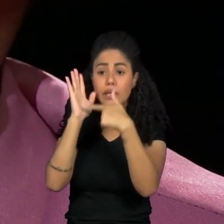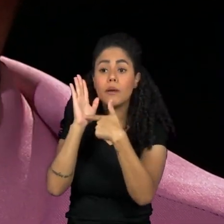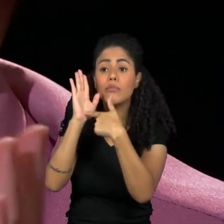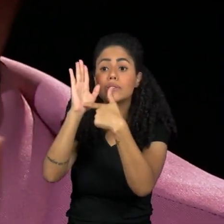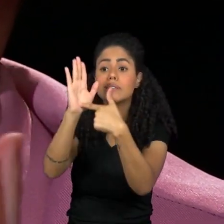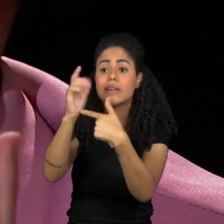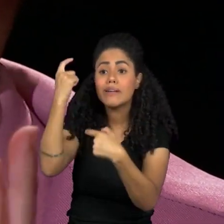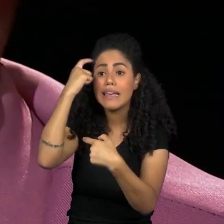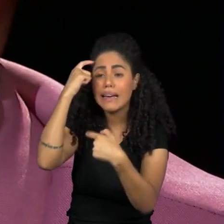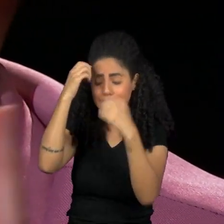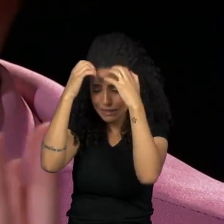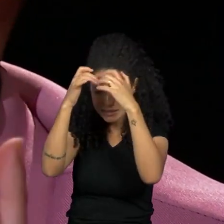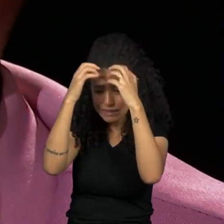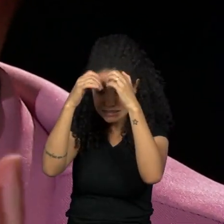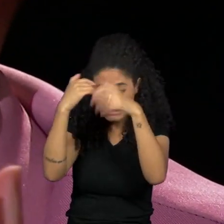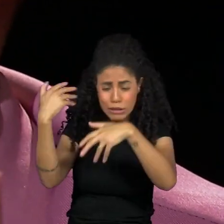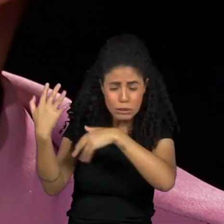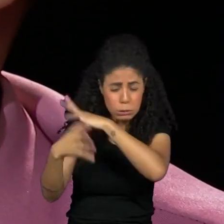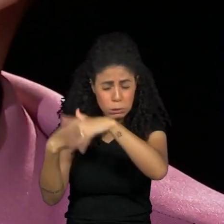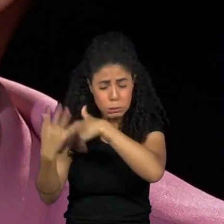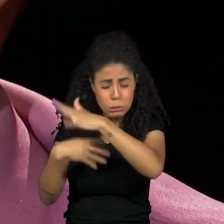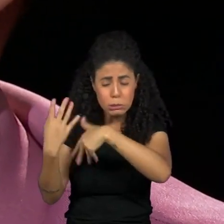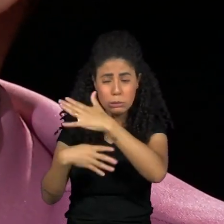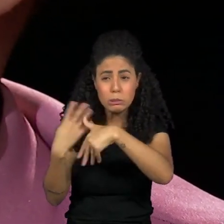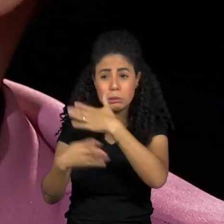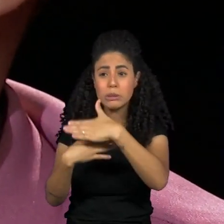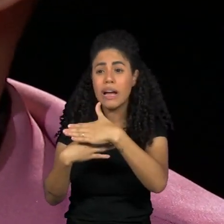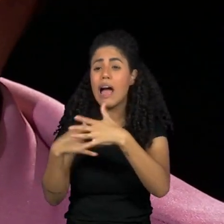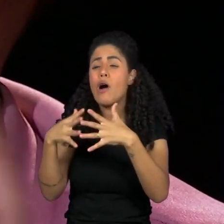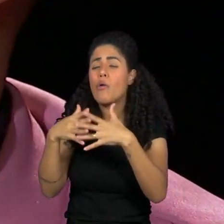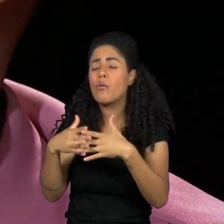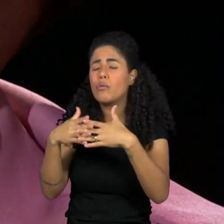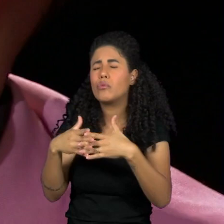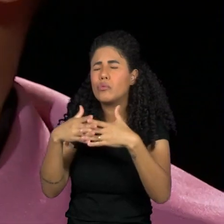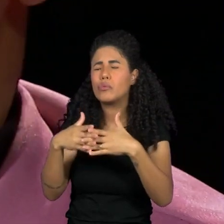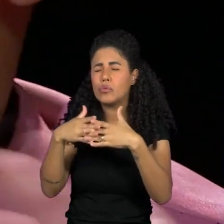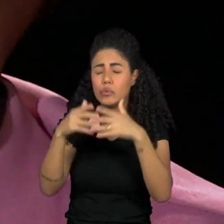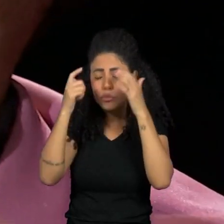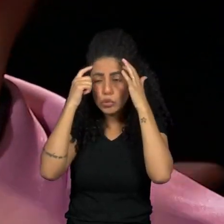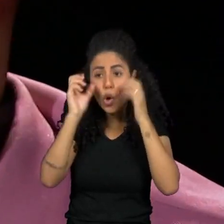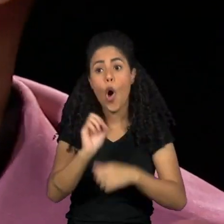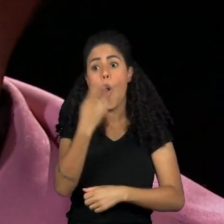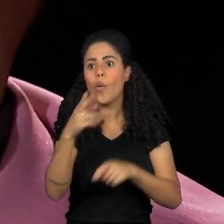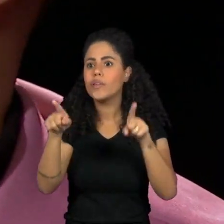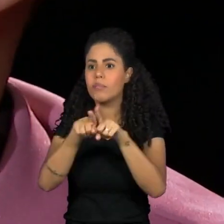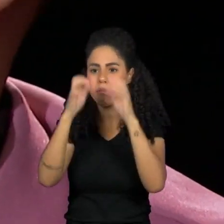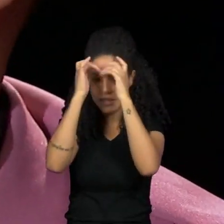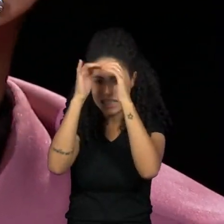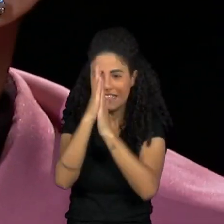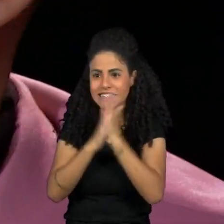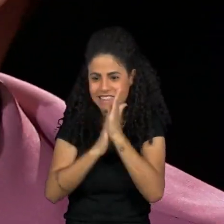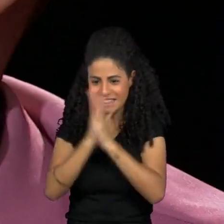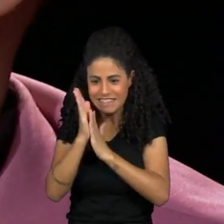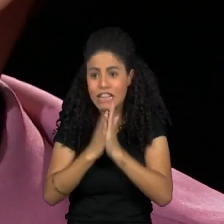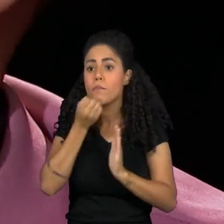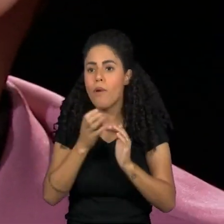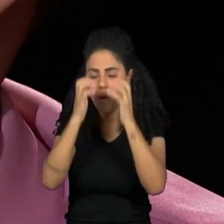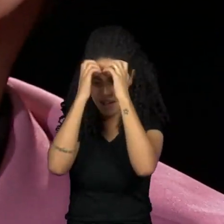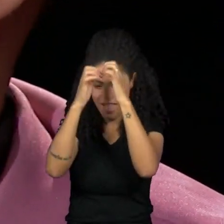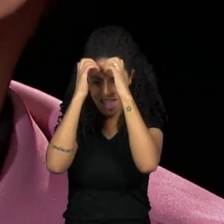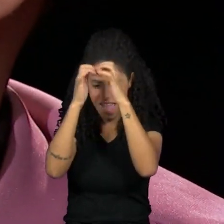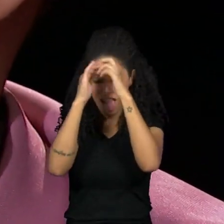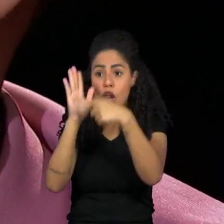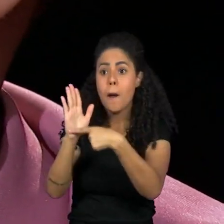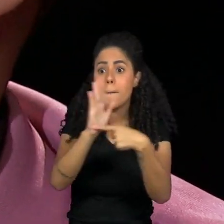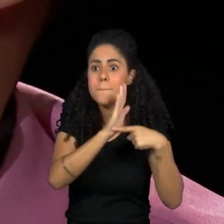fora uma coisa que dentro, que aqui dentro ou não está legal, ou está muito legal e a gente está muito empolgada. A gente tem que deixar isso sair